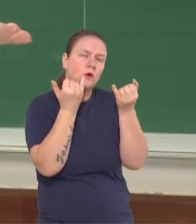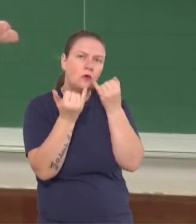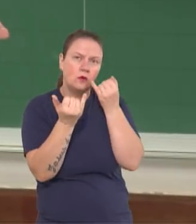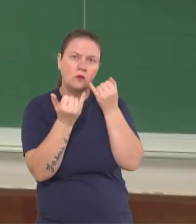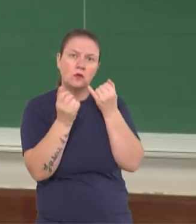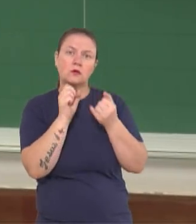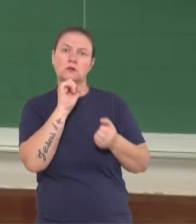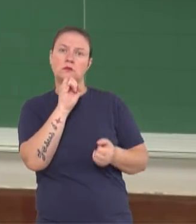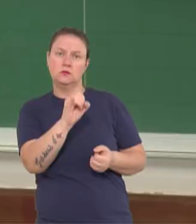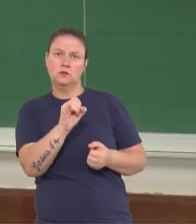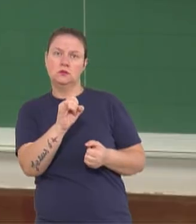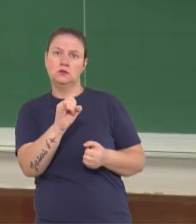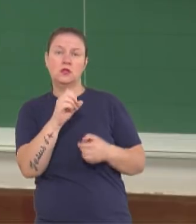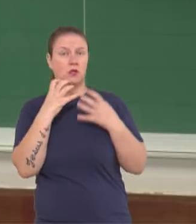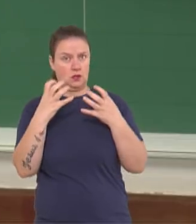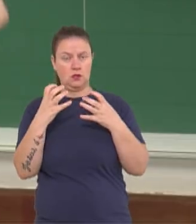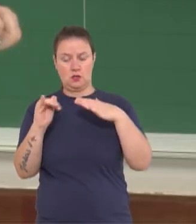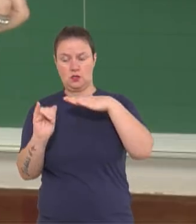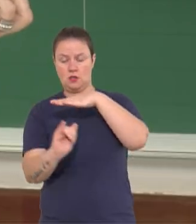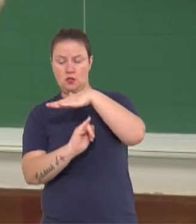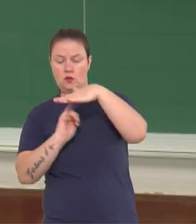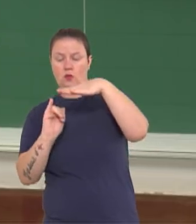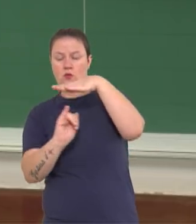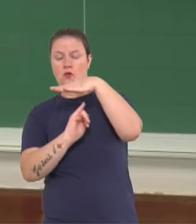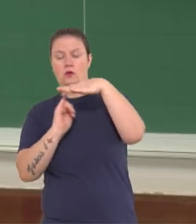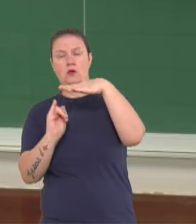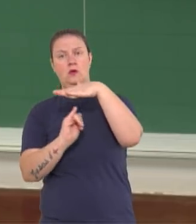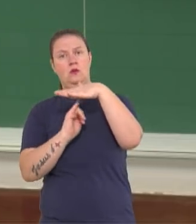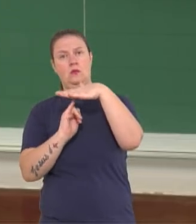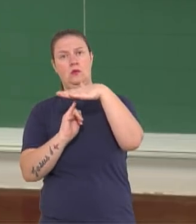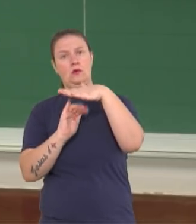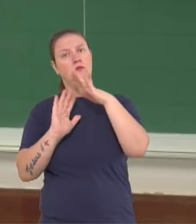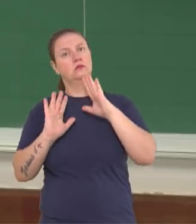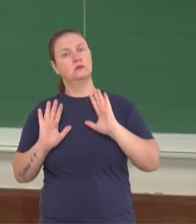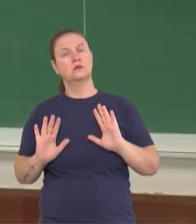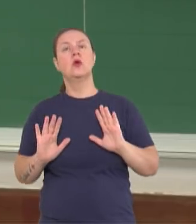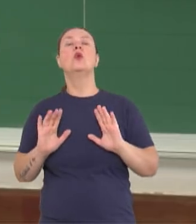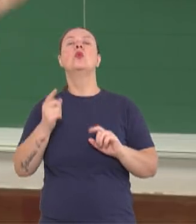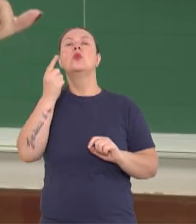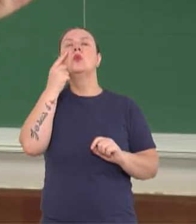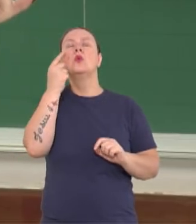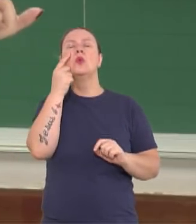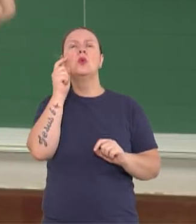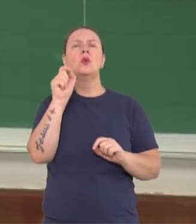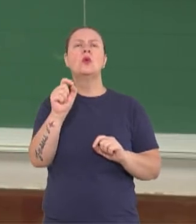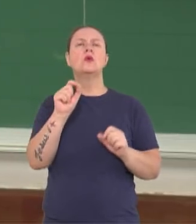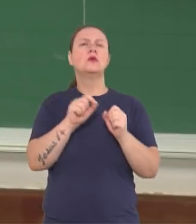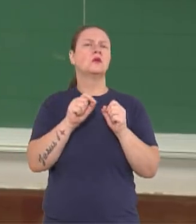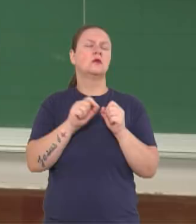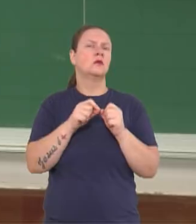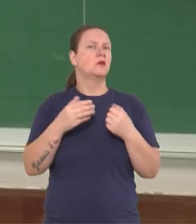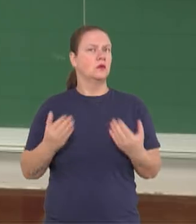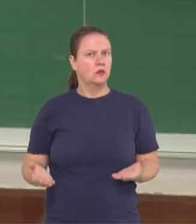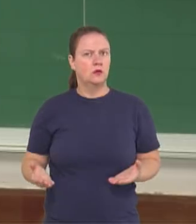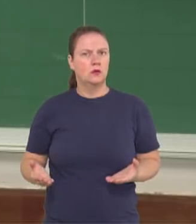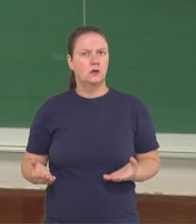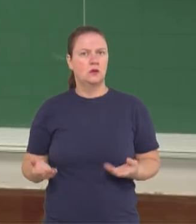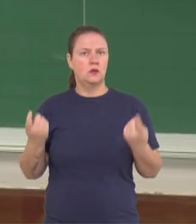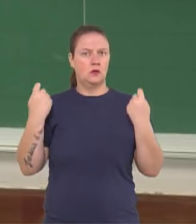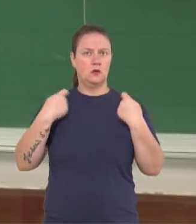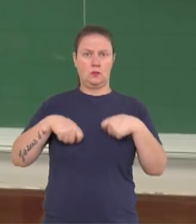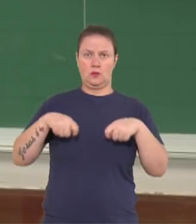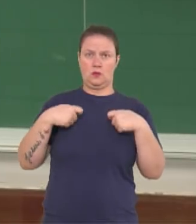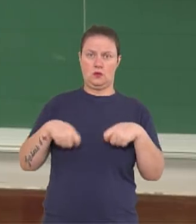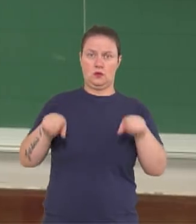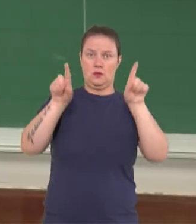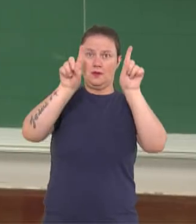trazer uma fala informal, uma gíria, alguma coisa que é específica daquele interlocutor, né? Então, ele tem que fazer de que forma?